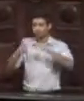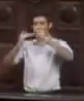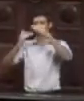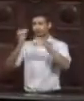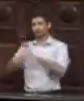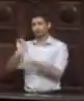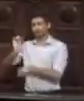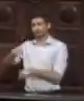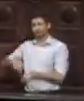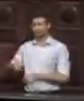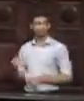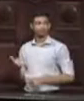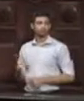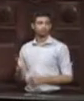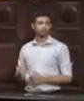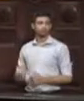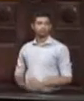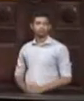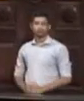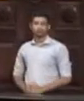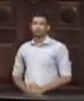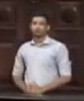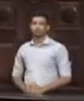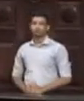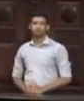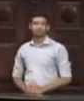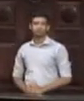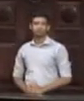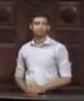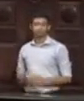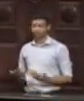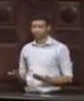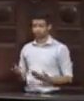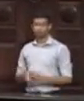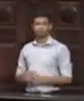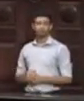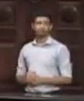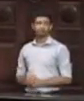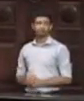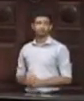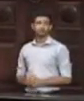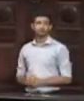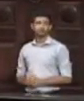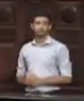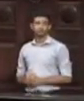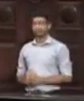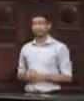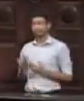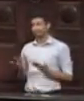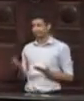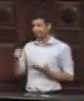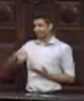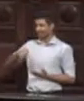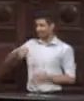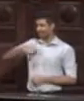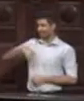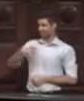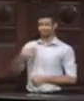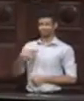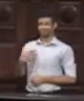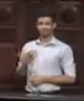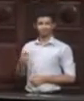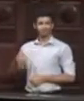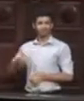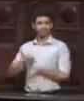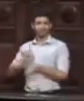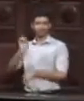Estado, desenvolvimento econômico do Estado do Rio de Janeiro. Pois bem, isso daí é o que a gente tem assistido. Aqui no